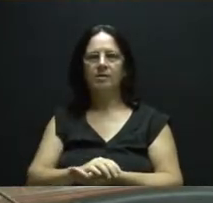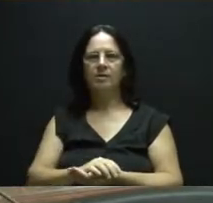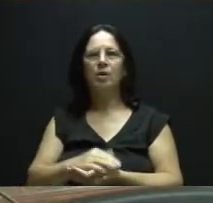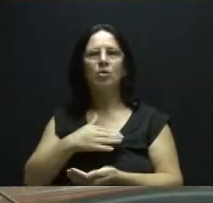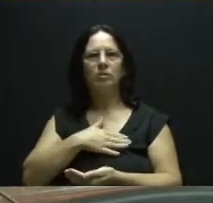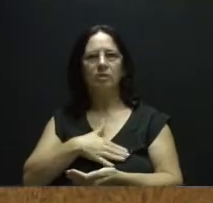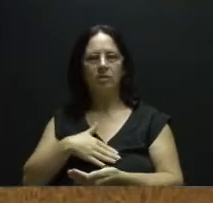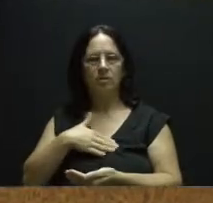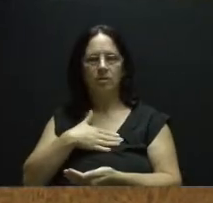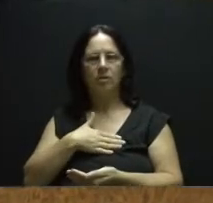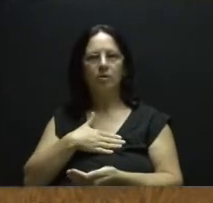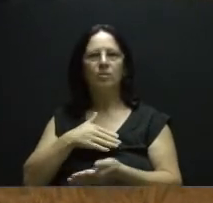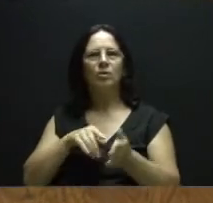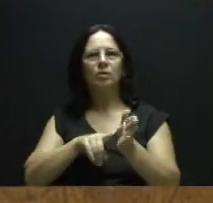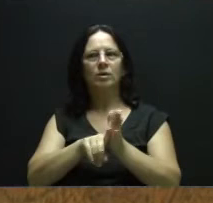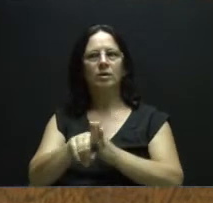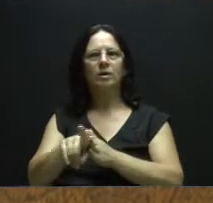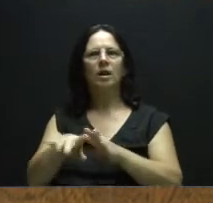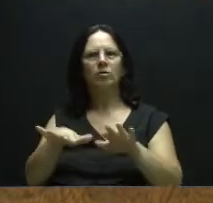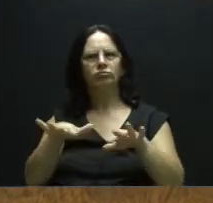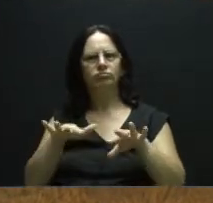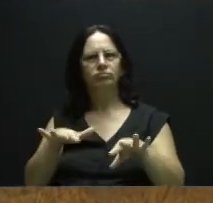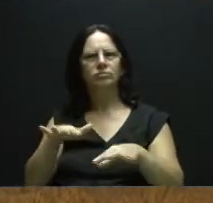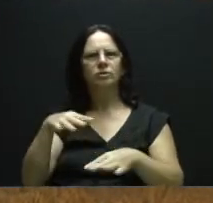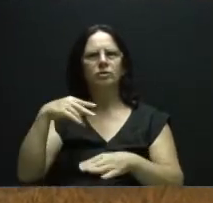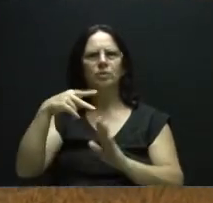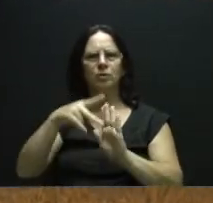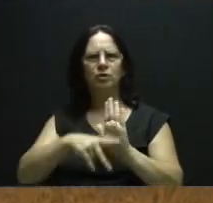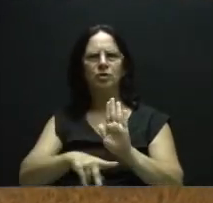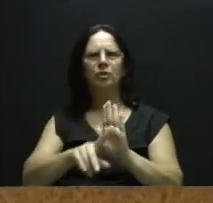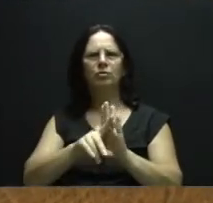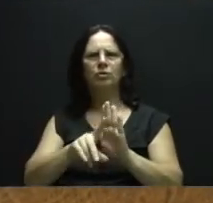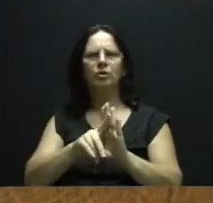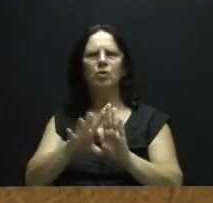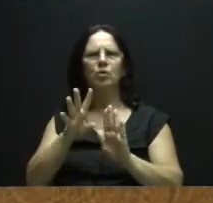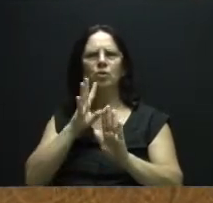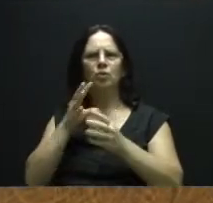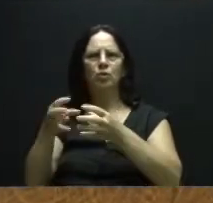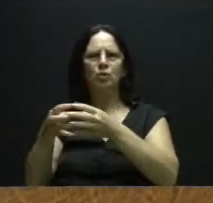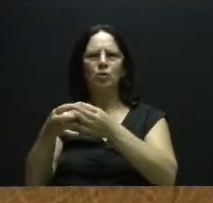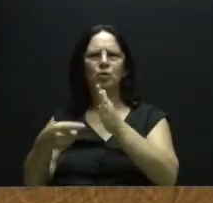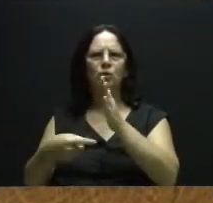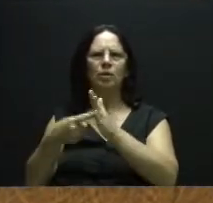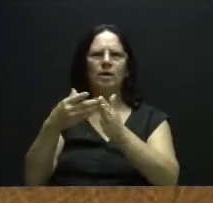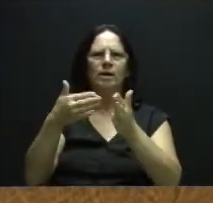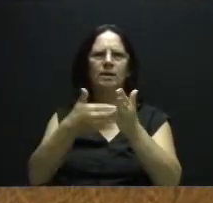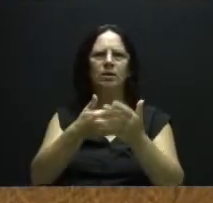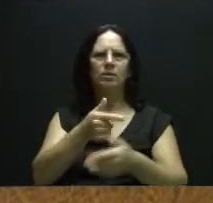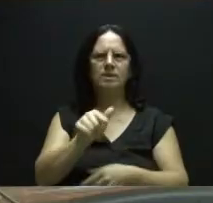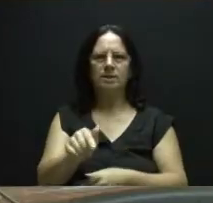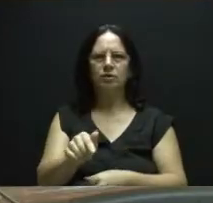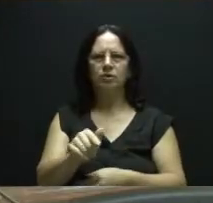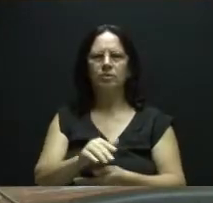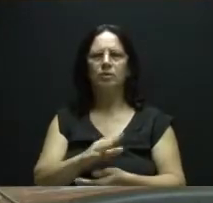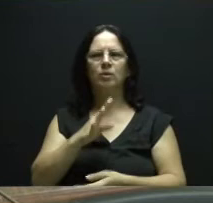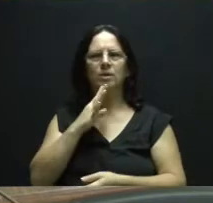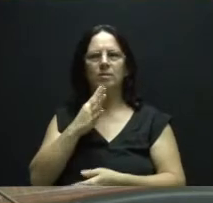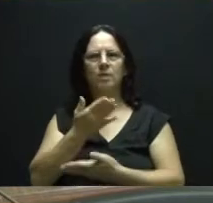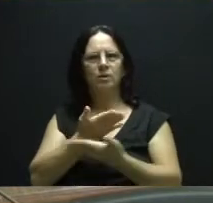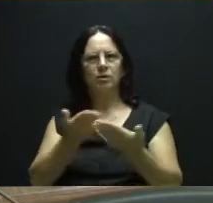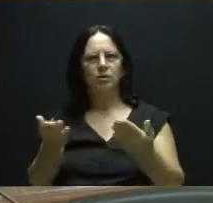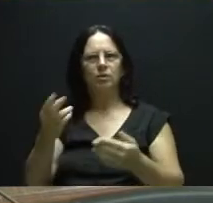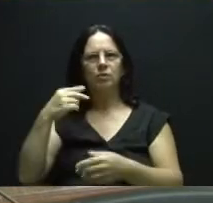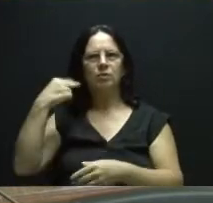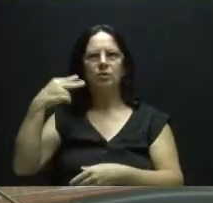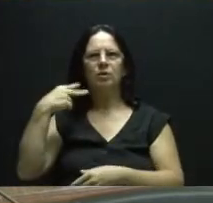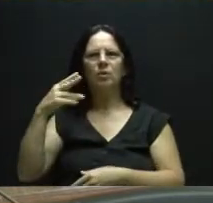gostaria que vossa excelência consultar o plenário para que o presente projeto fosse apreciado em grupo do artigo ao 7º submetida ao plenário a